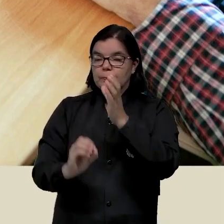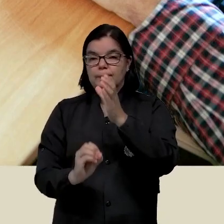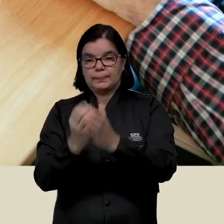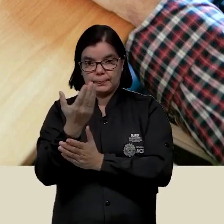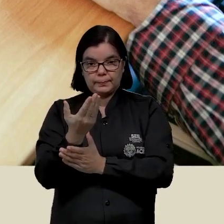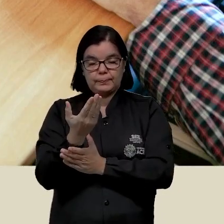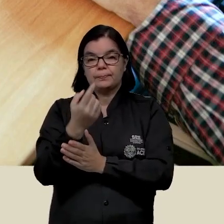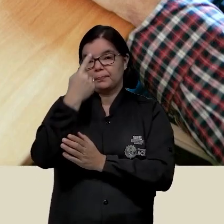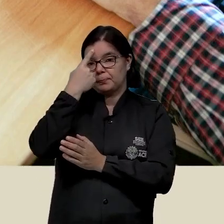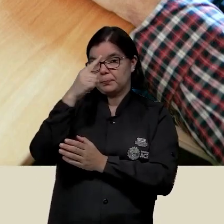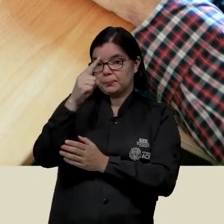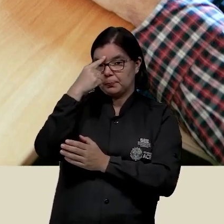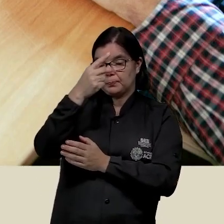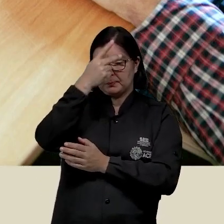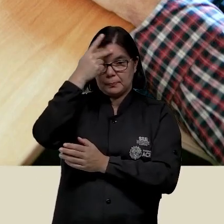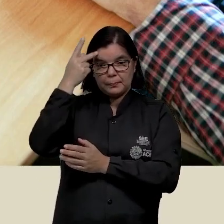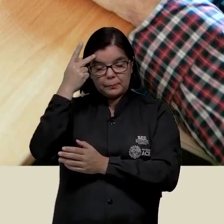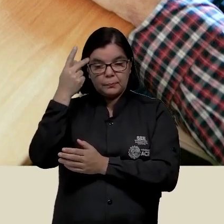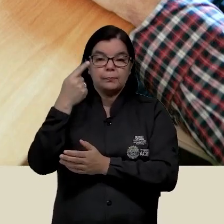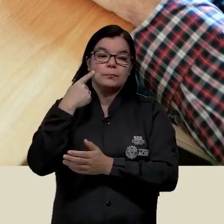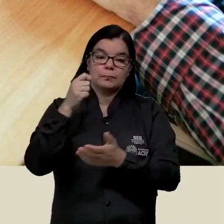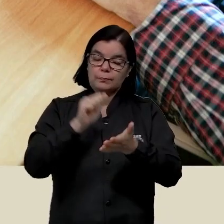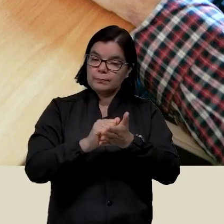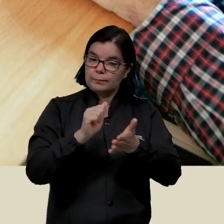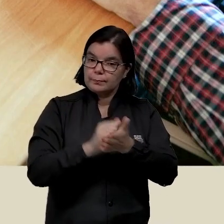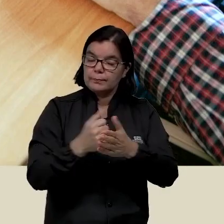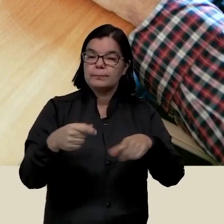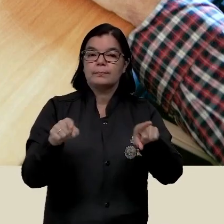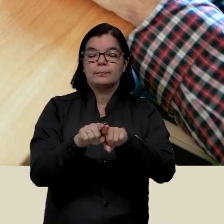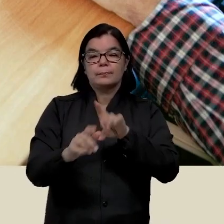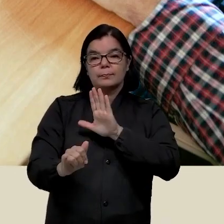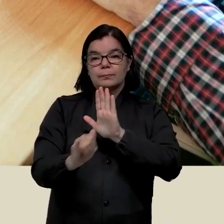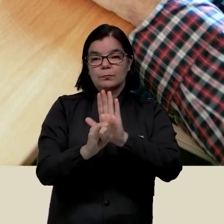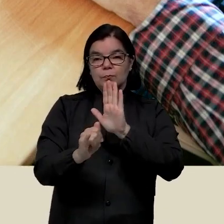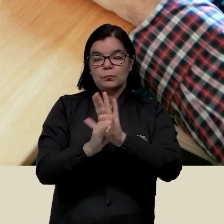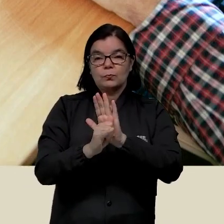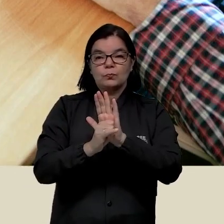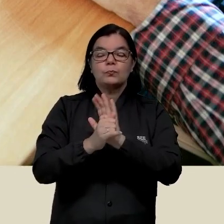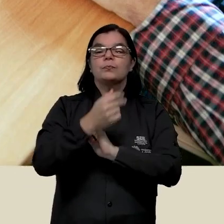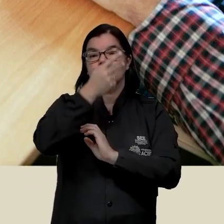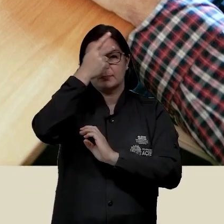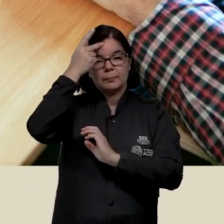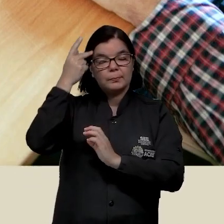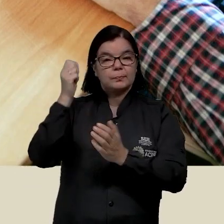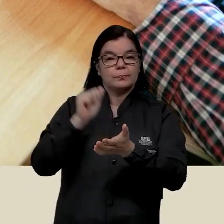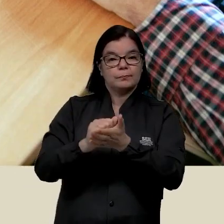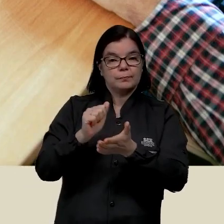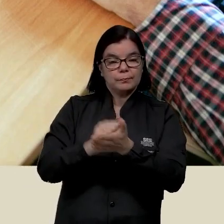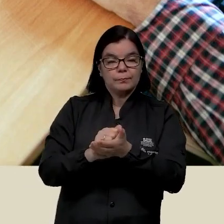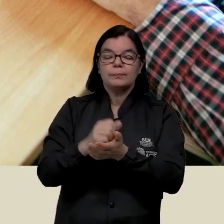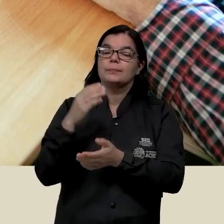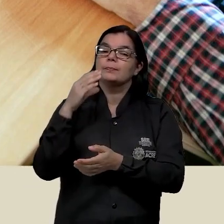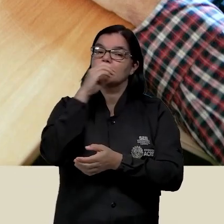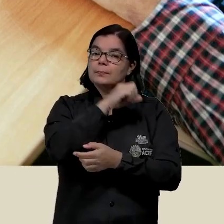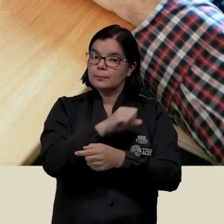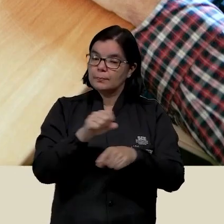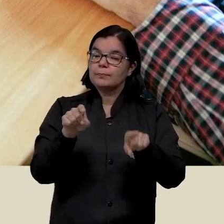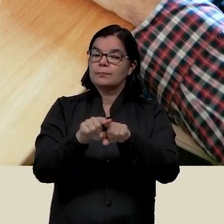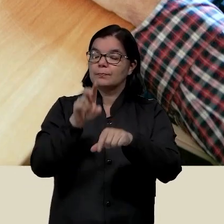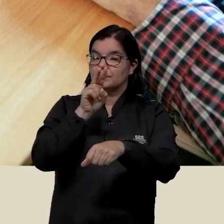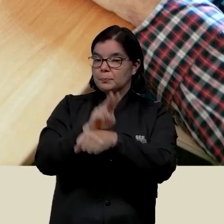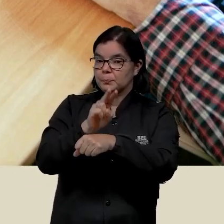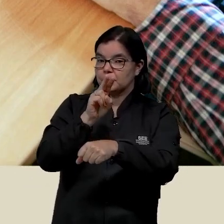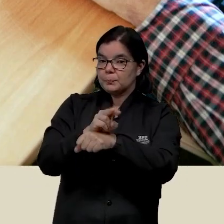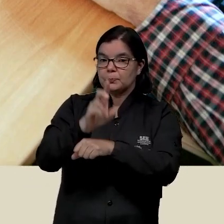da criatividade de quem a compõe e ela carrega a identidade do autor e automaticamente ela é